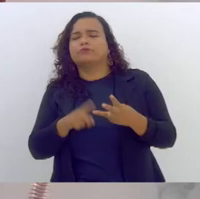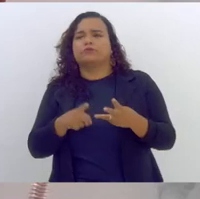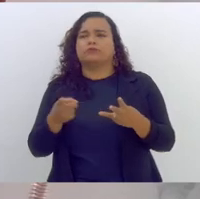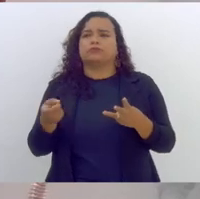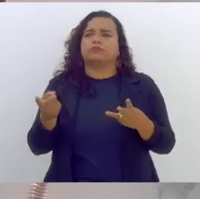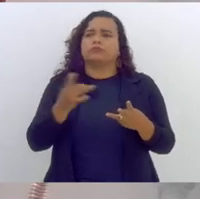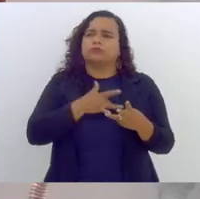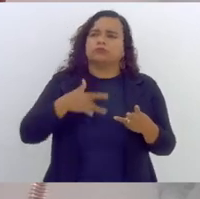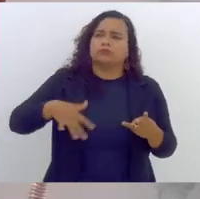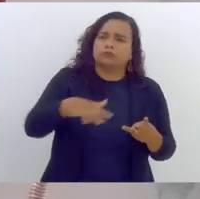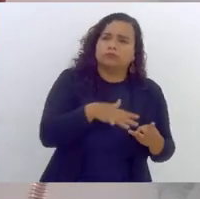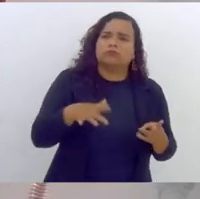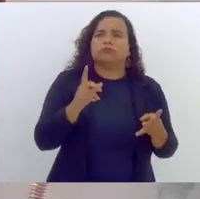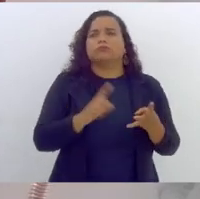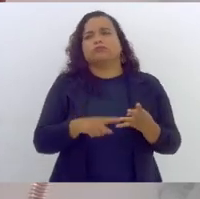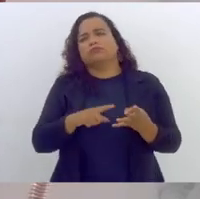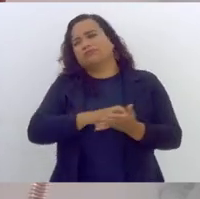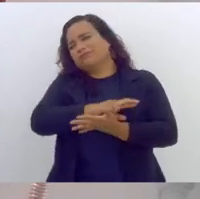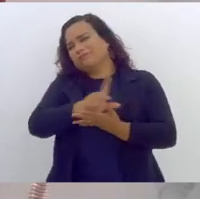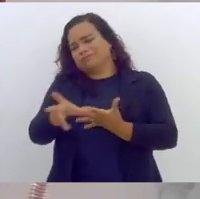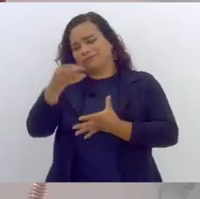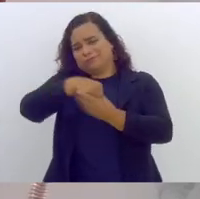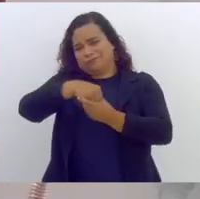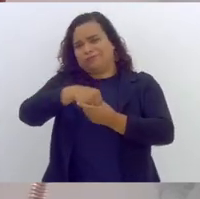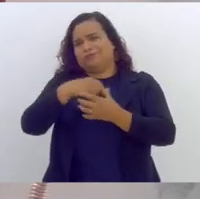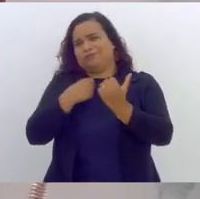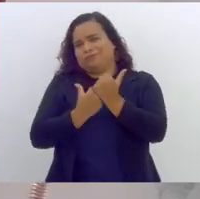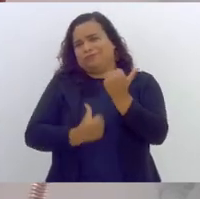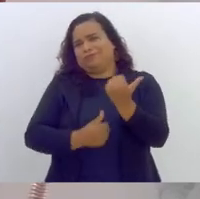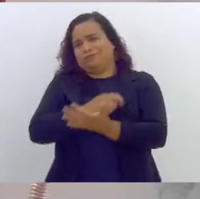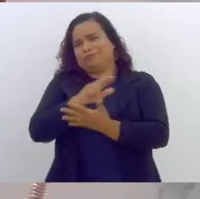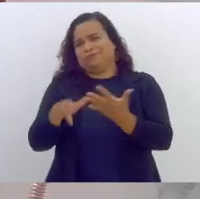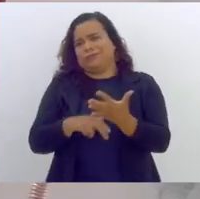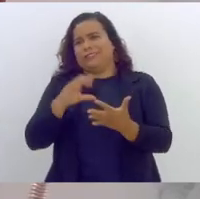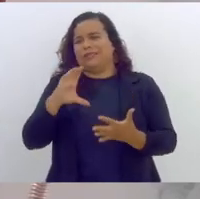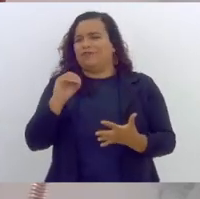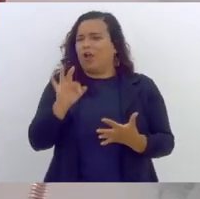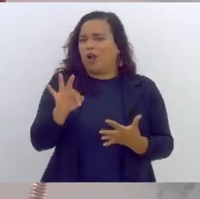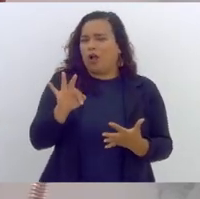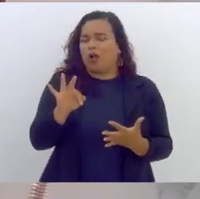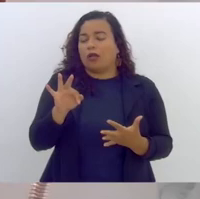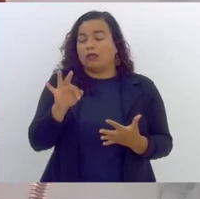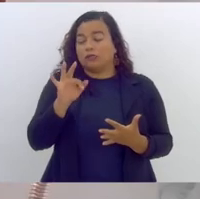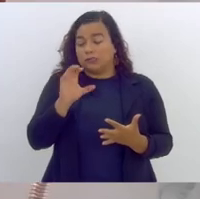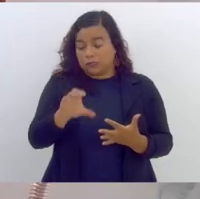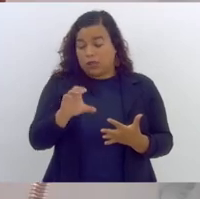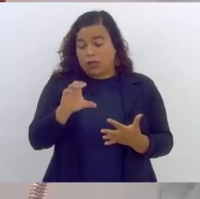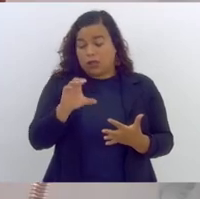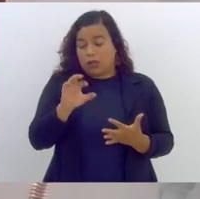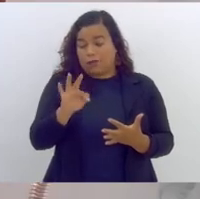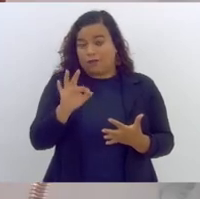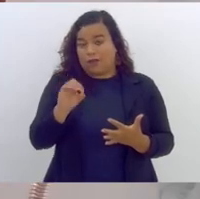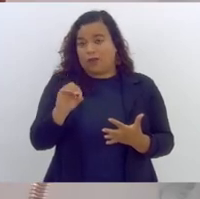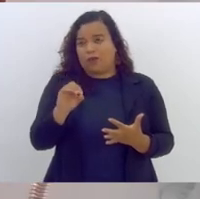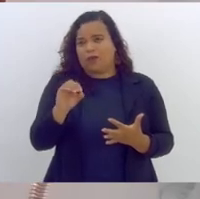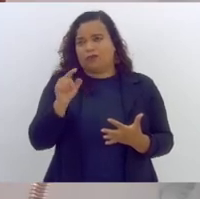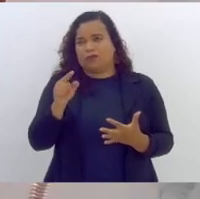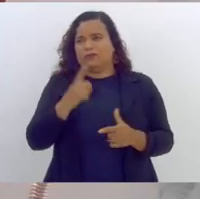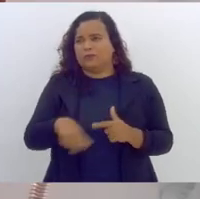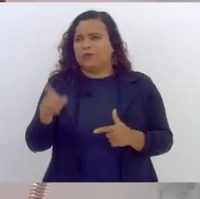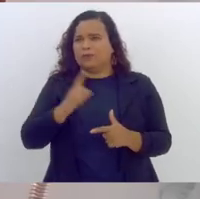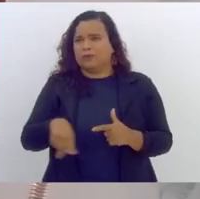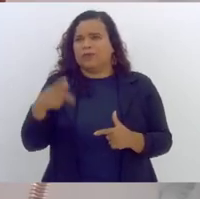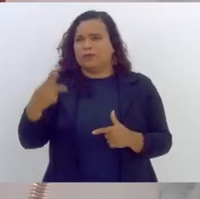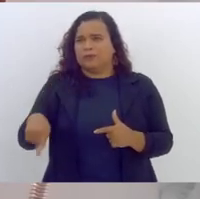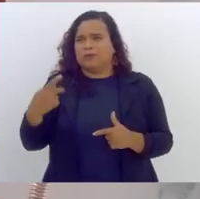saúde e oficial que é o caso do cfogada do Governo do Estado a cagada da